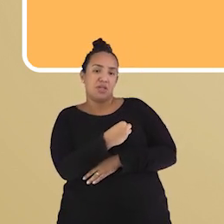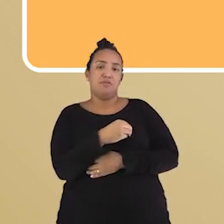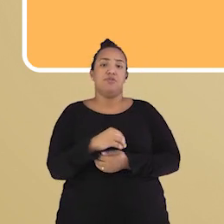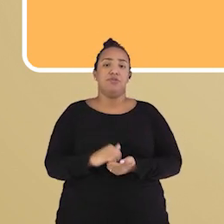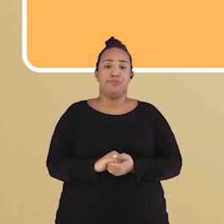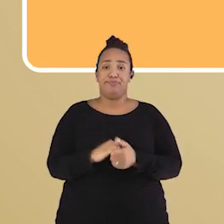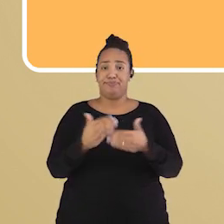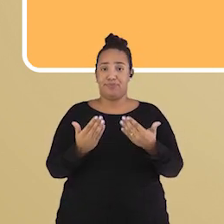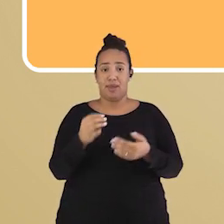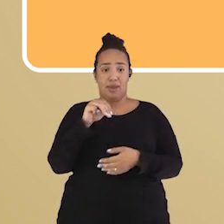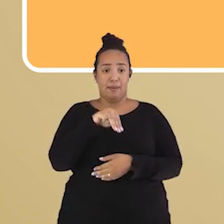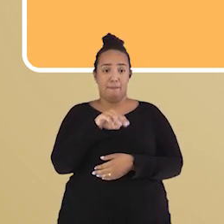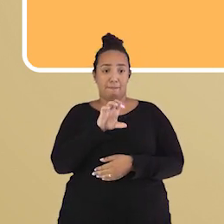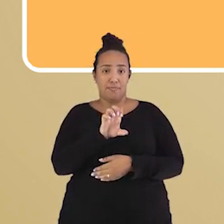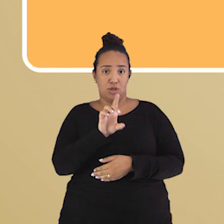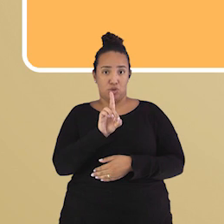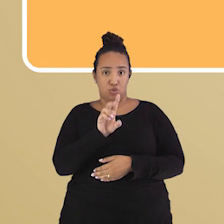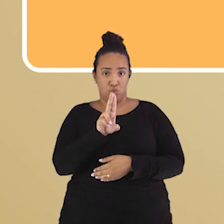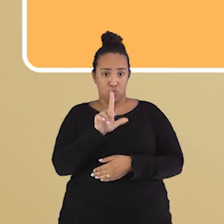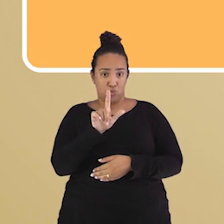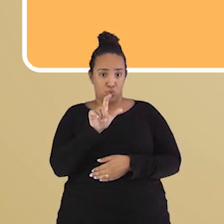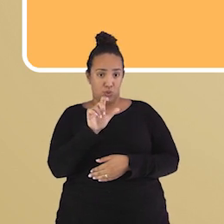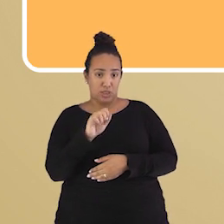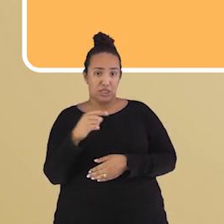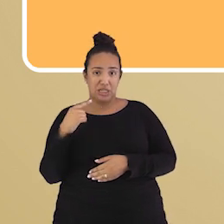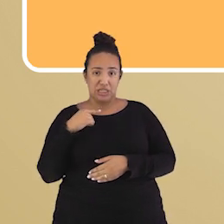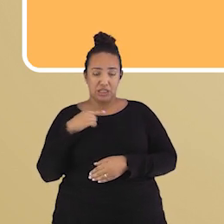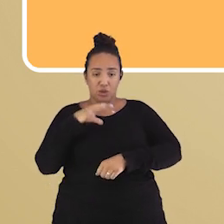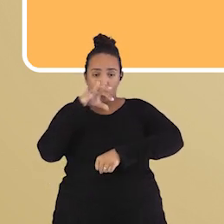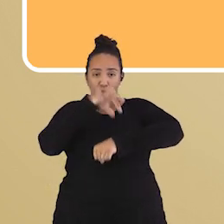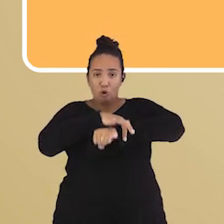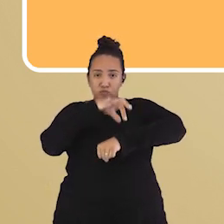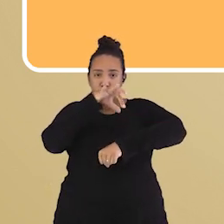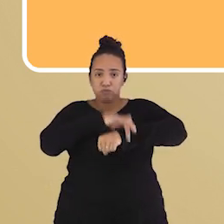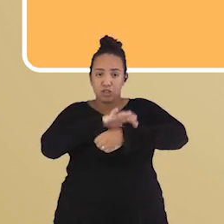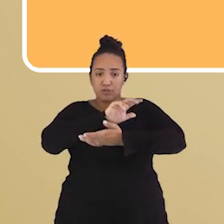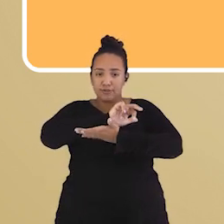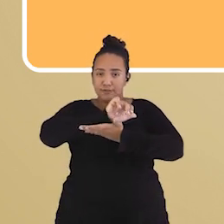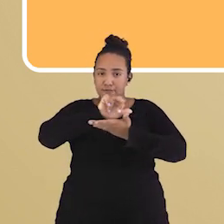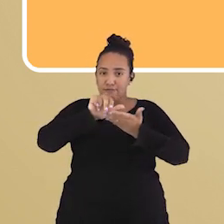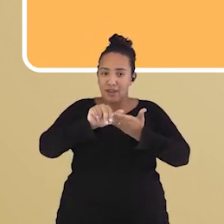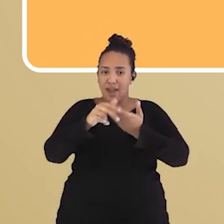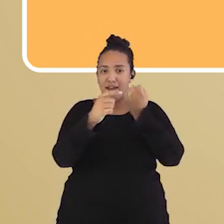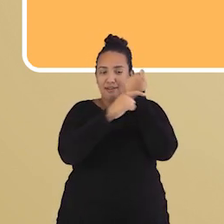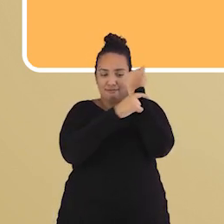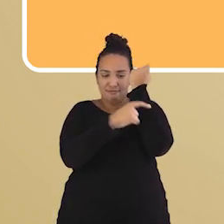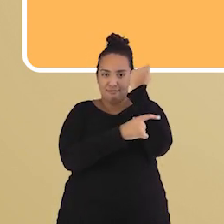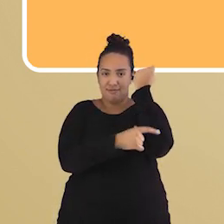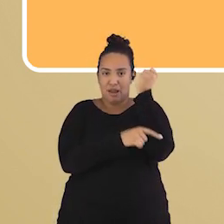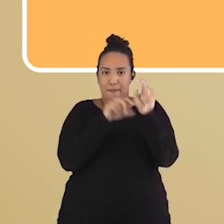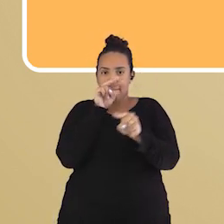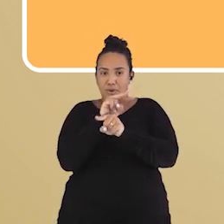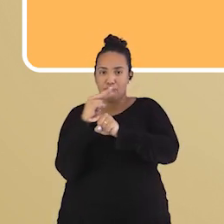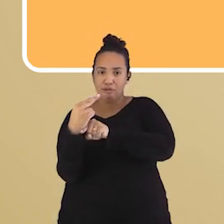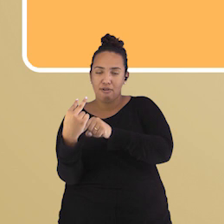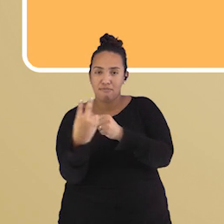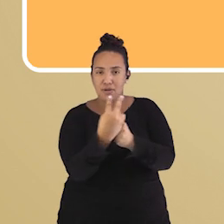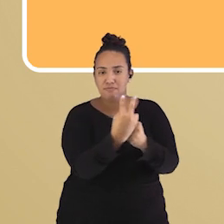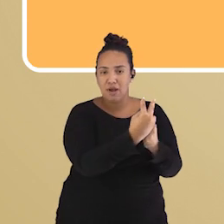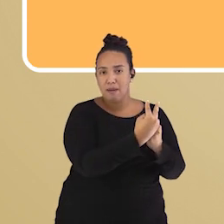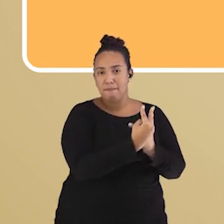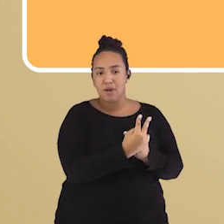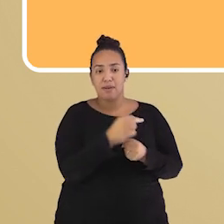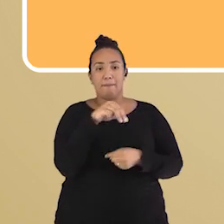com uma proteção de ossos da coluna vertebral, que a envolvem e protegem. A medula recebe e